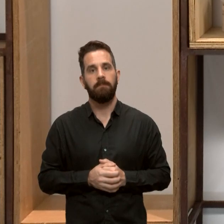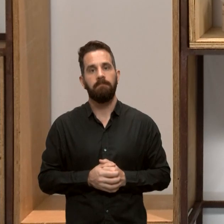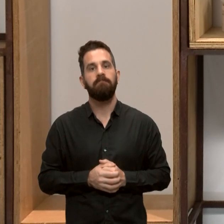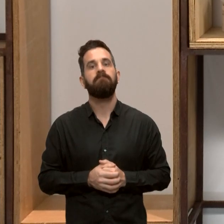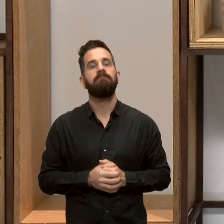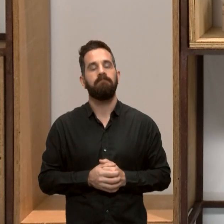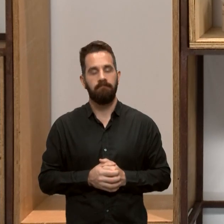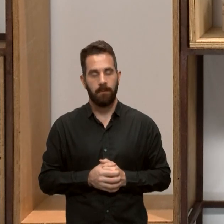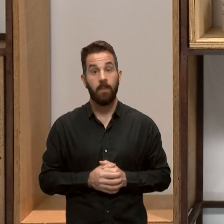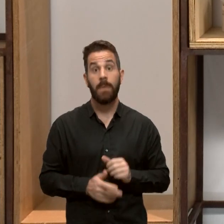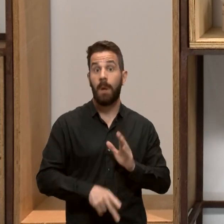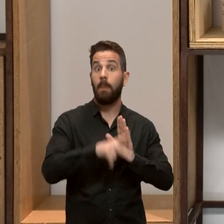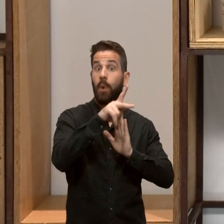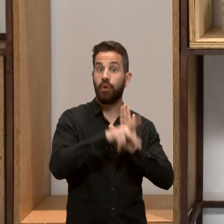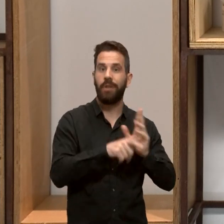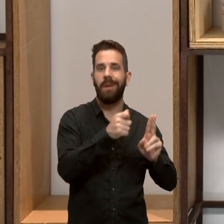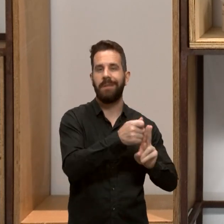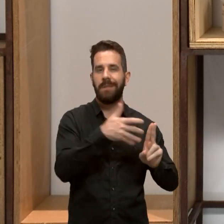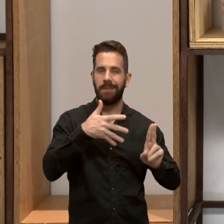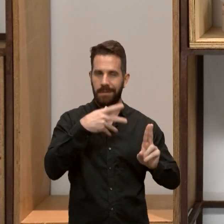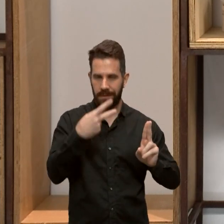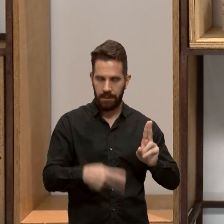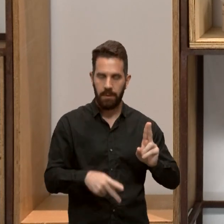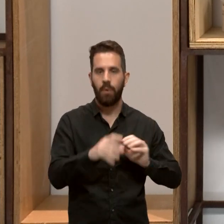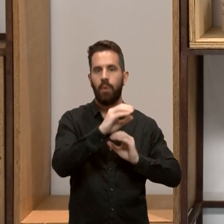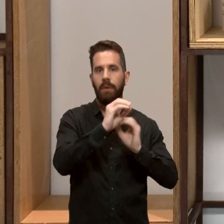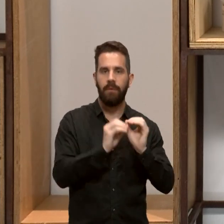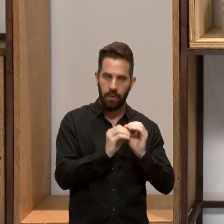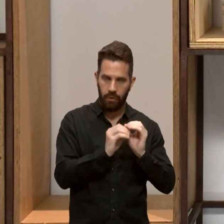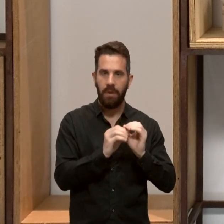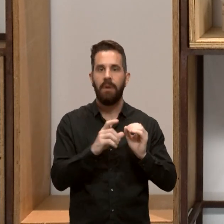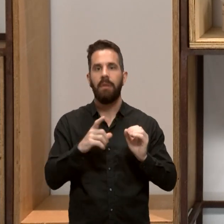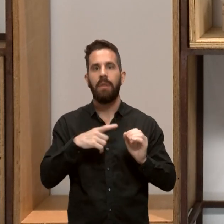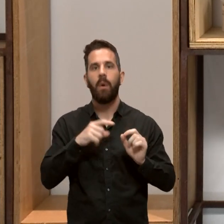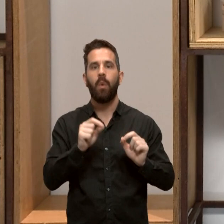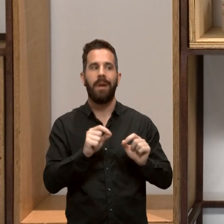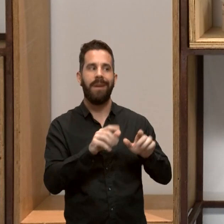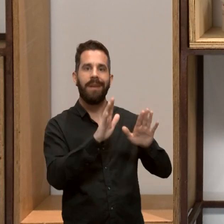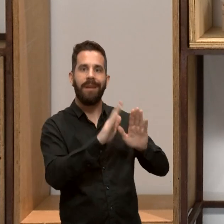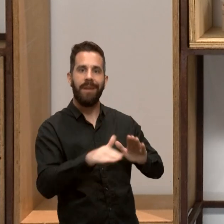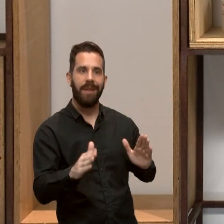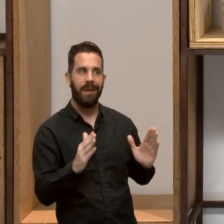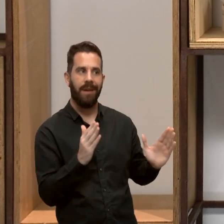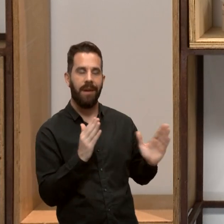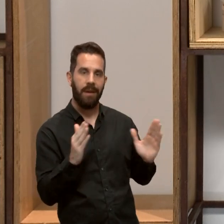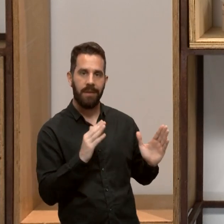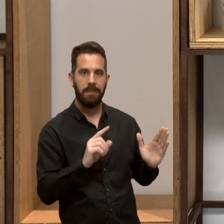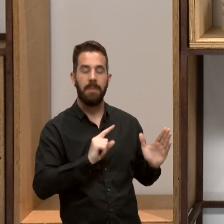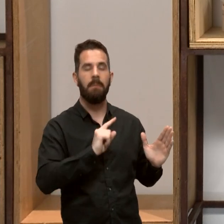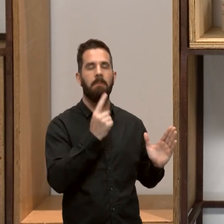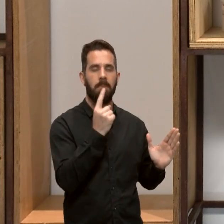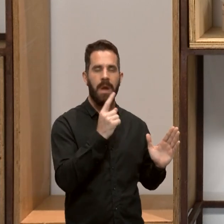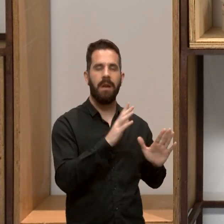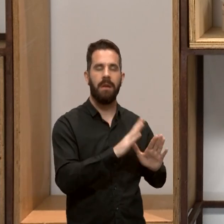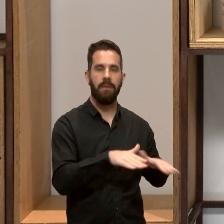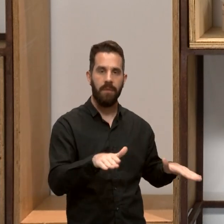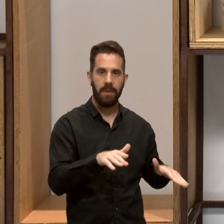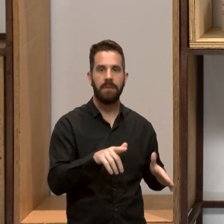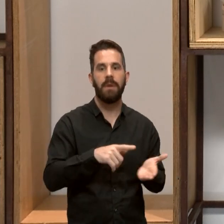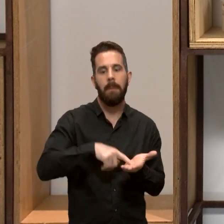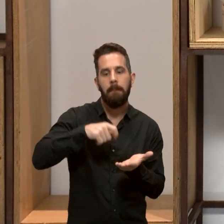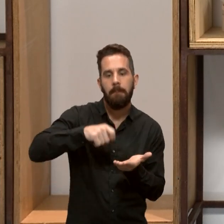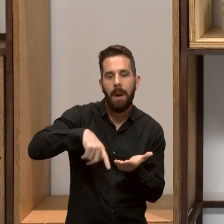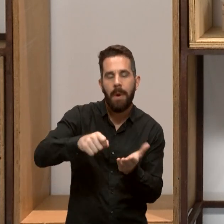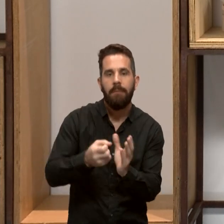Um projeto de extensão da UFG coloca crianças da primeira infância em contato com o plantio de